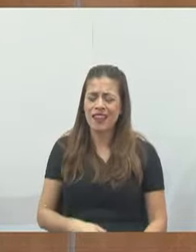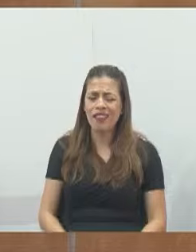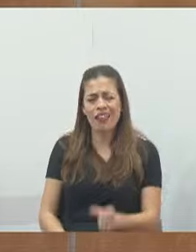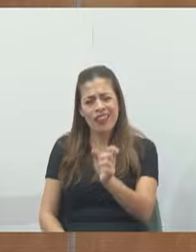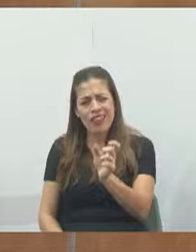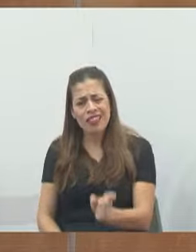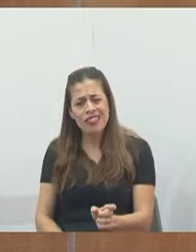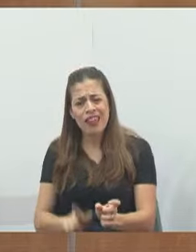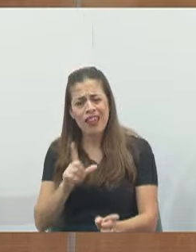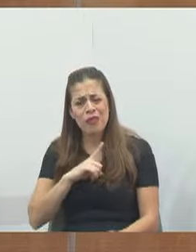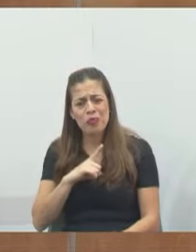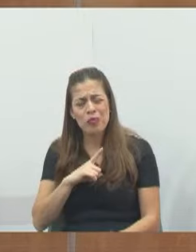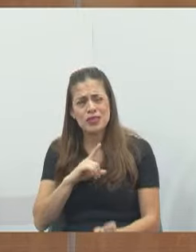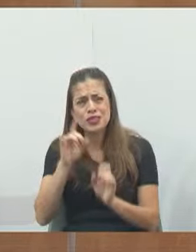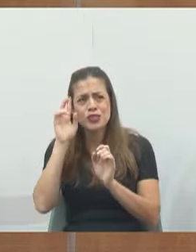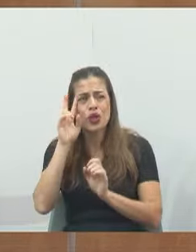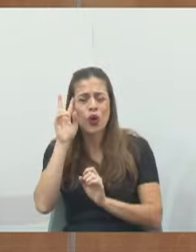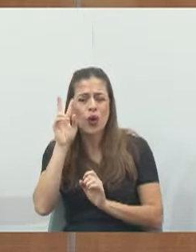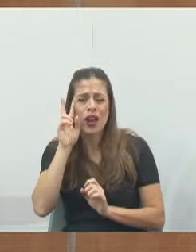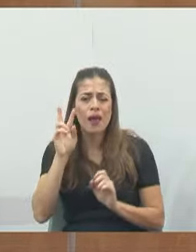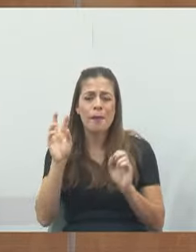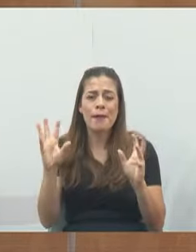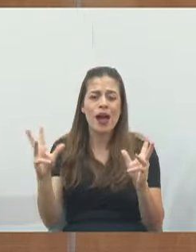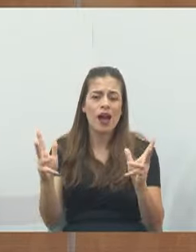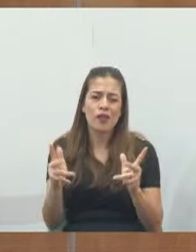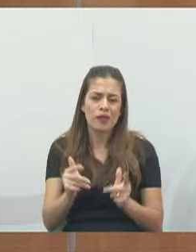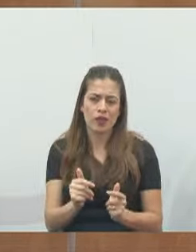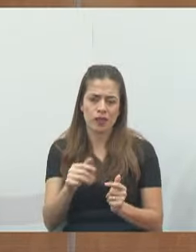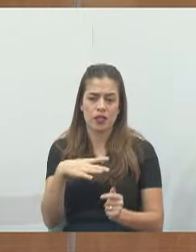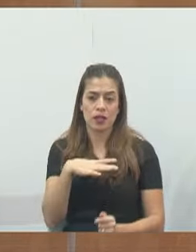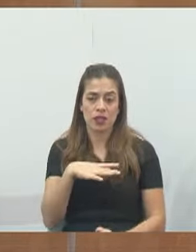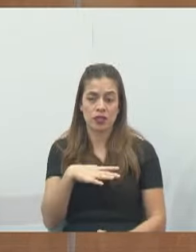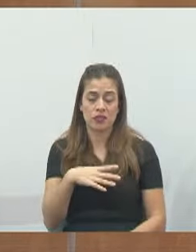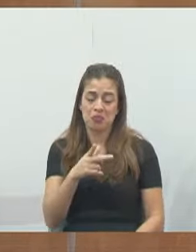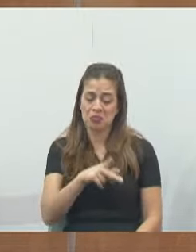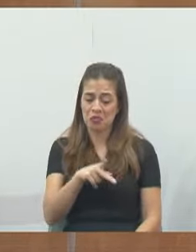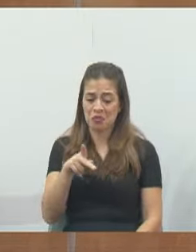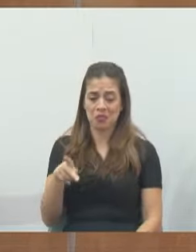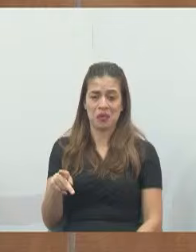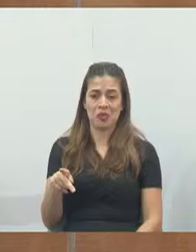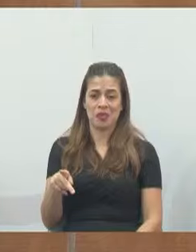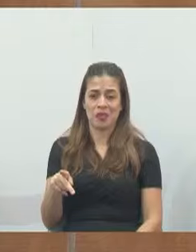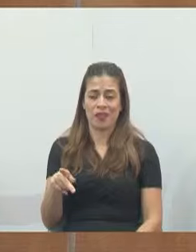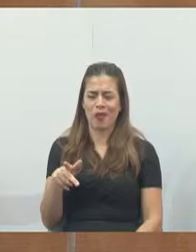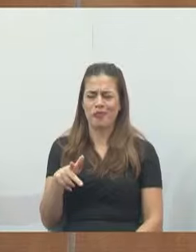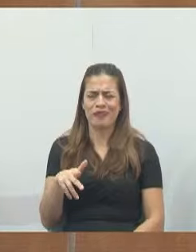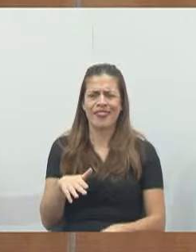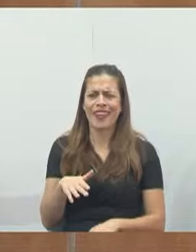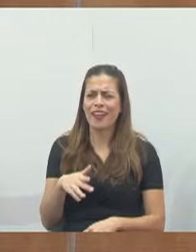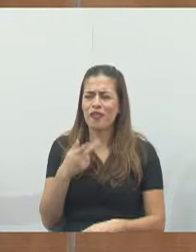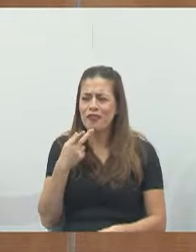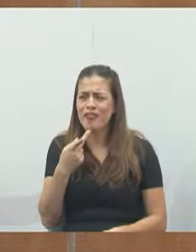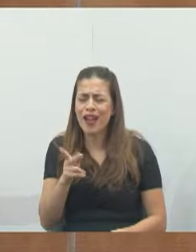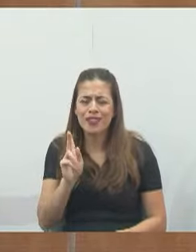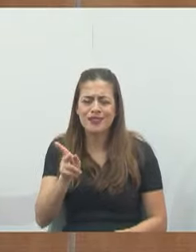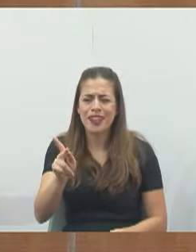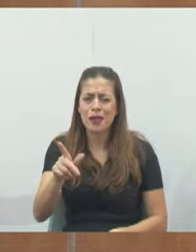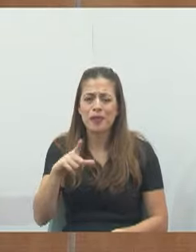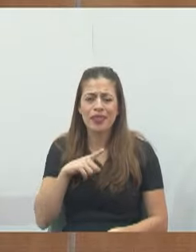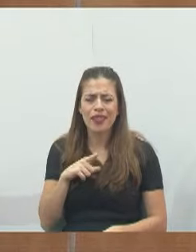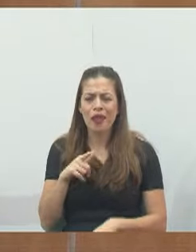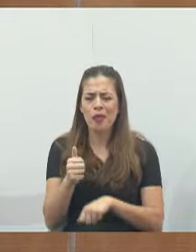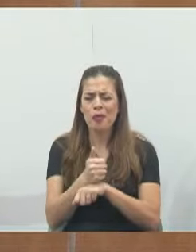brilhante aqui na nossa cidade. E sendo professor, para mim, eu sempre digo que não existe profissão mais nobre do que a do